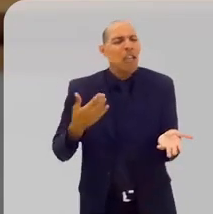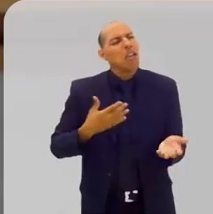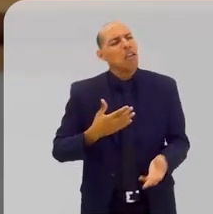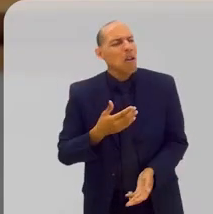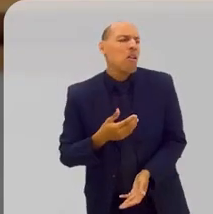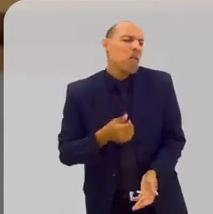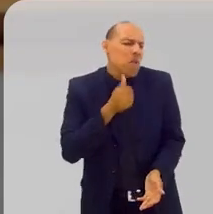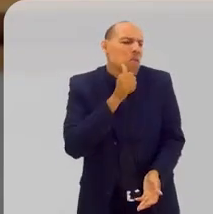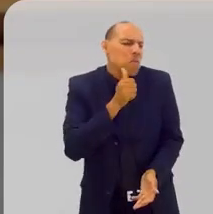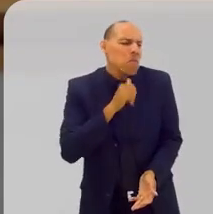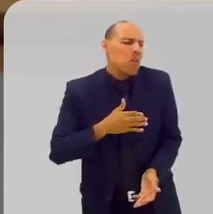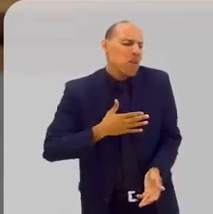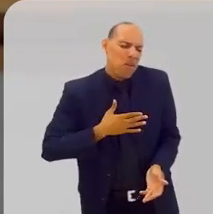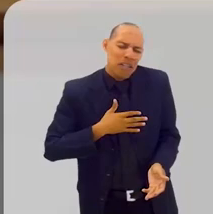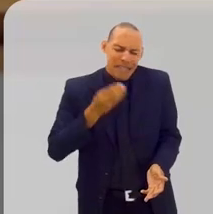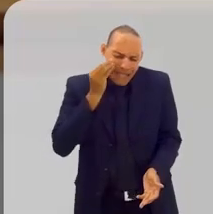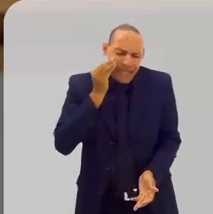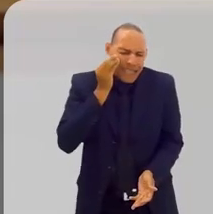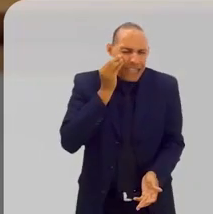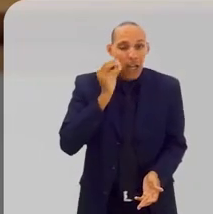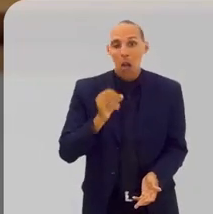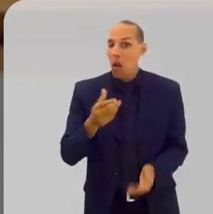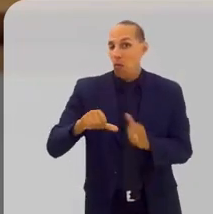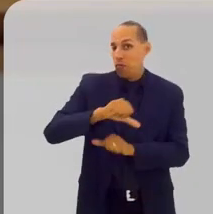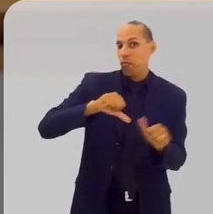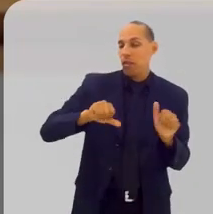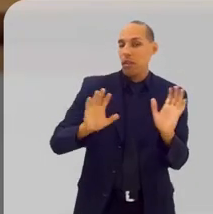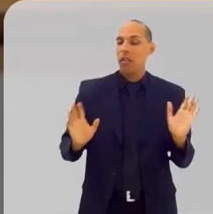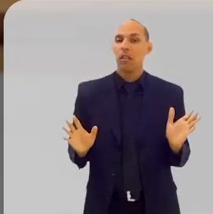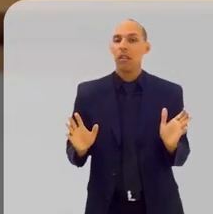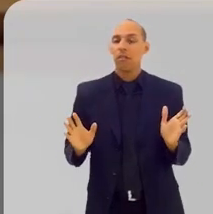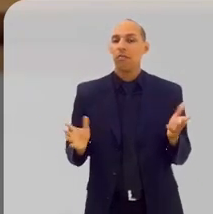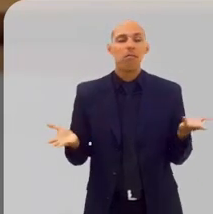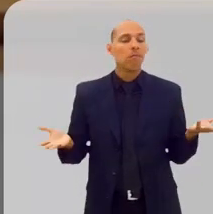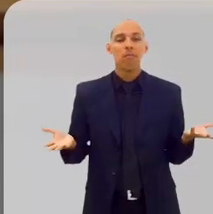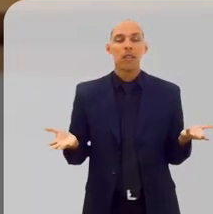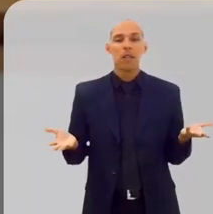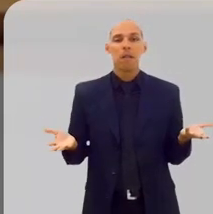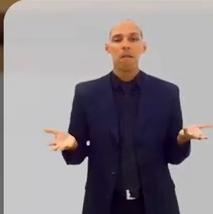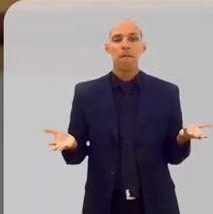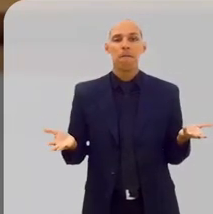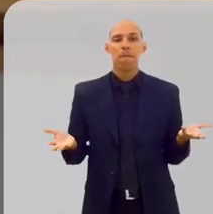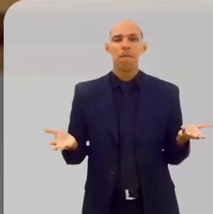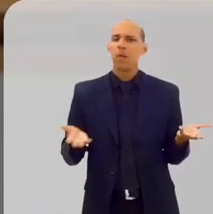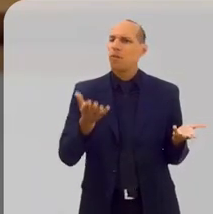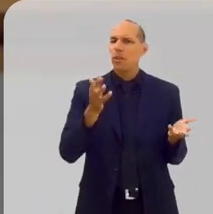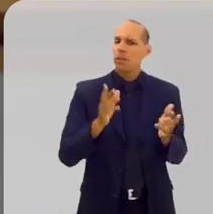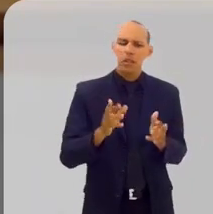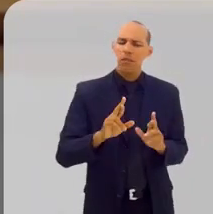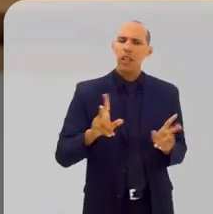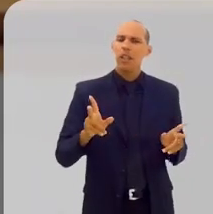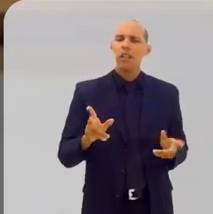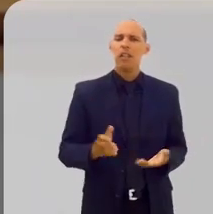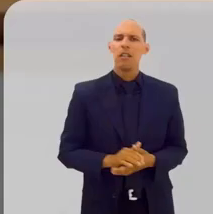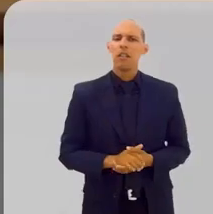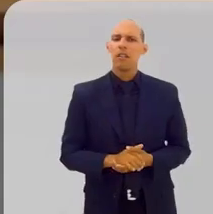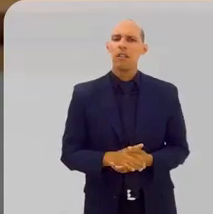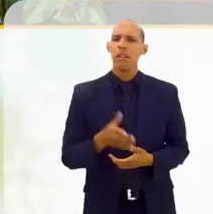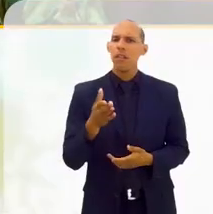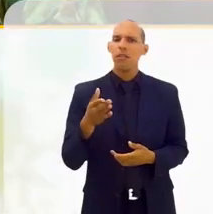tentei me interessar por meninas vice-versa enfim e você não